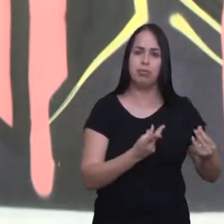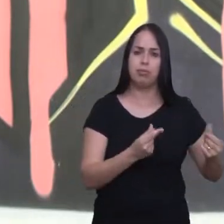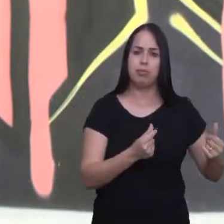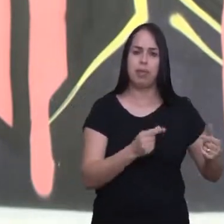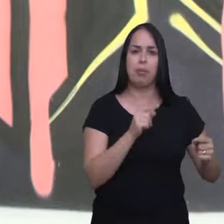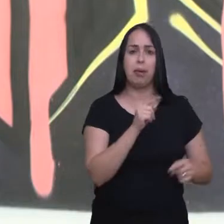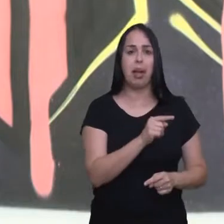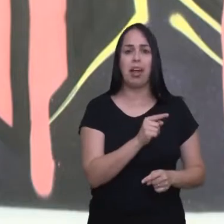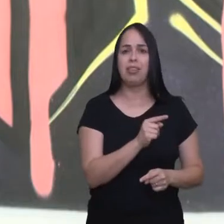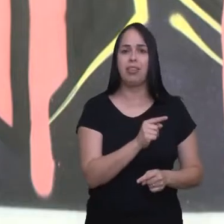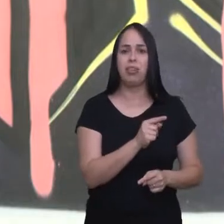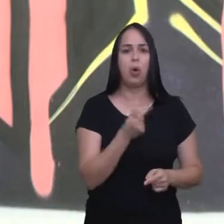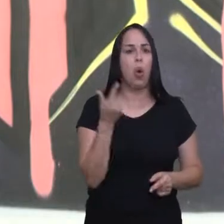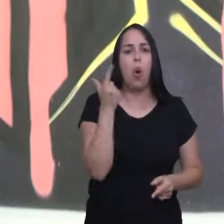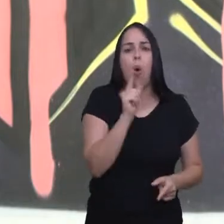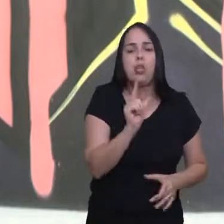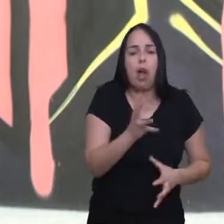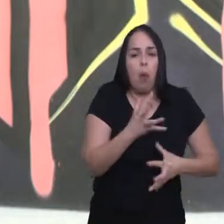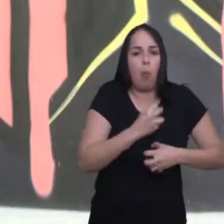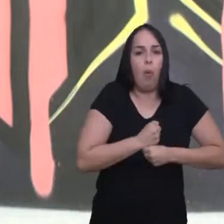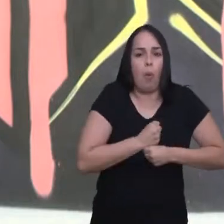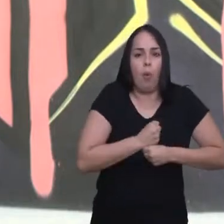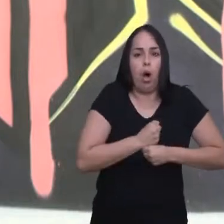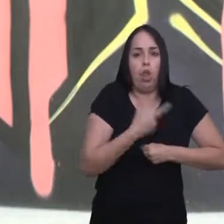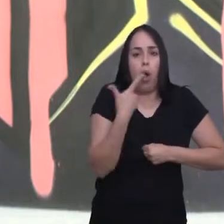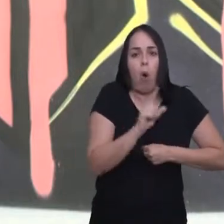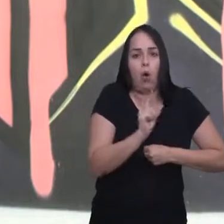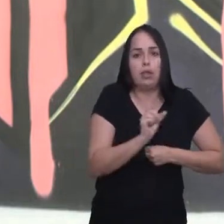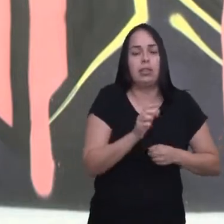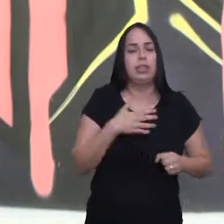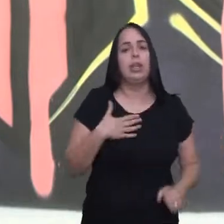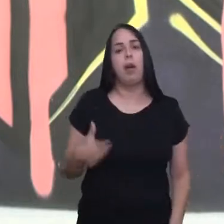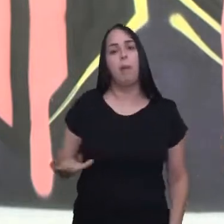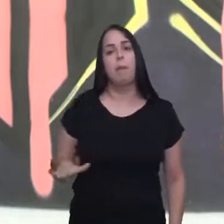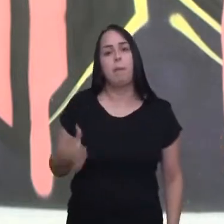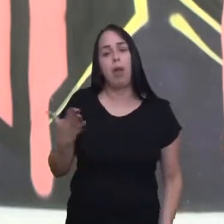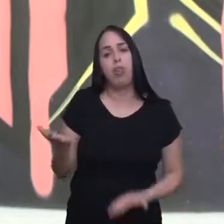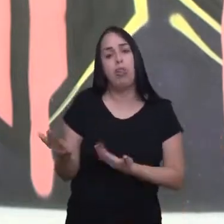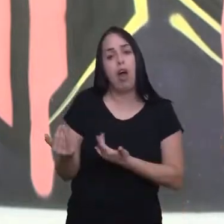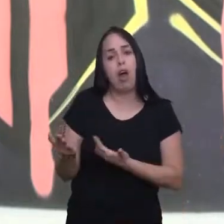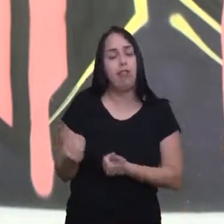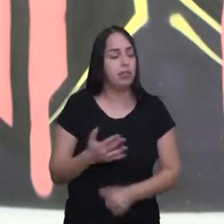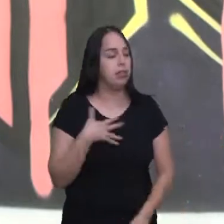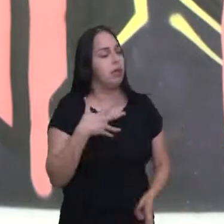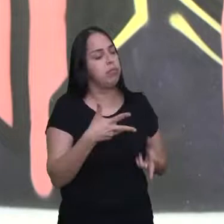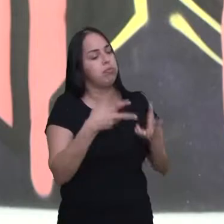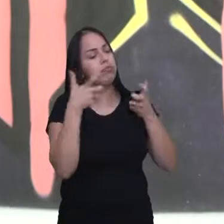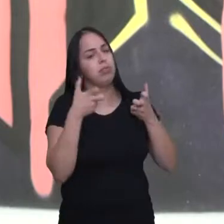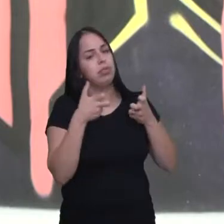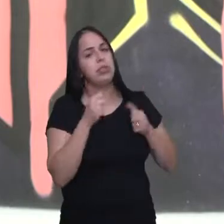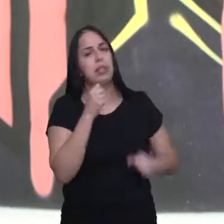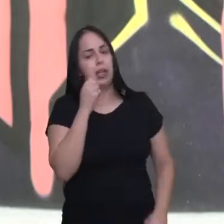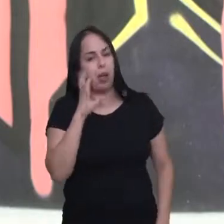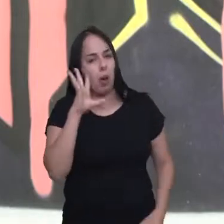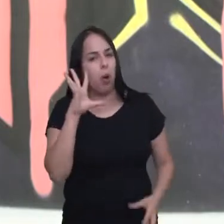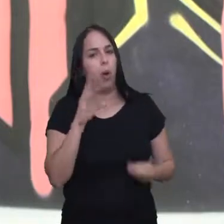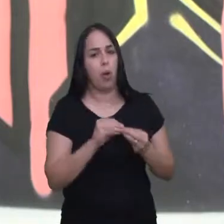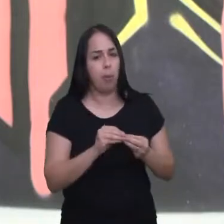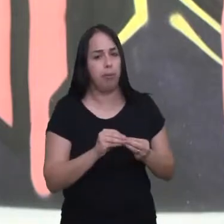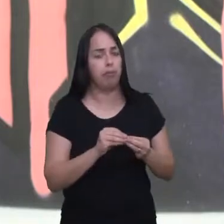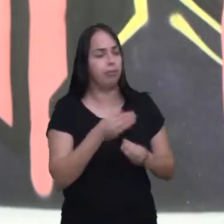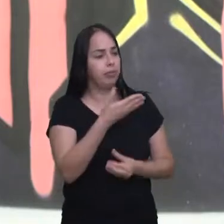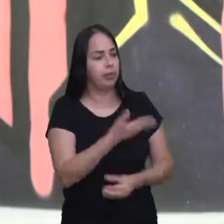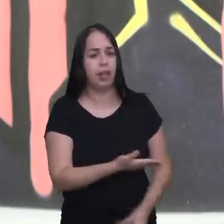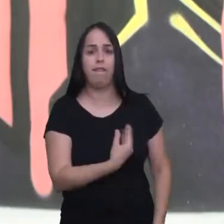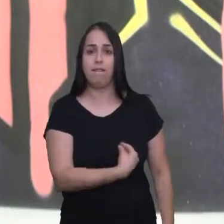porque ela já não conseguia mais guardar aquilo com ela. E eu era muito pequena, mas eu entendia, né, o que ela estava fazendo, eu entendia a maneira que ela